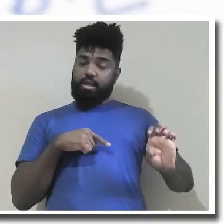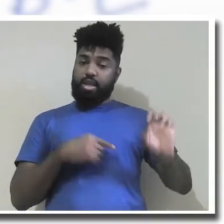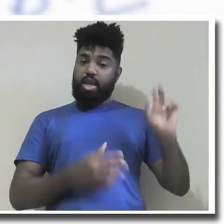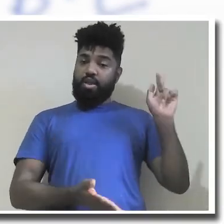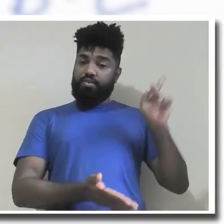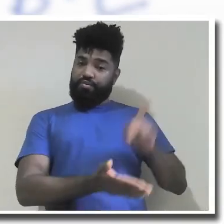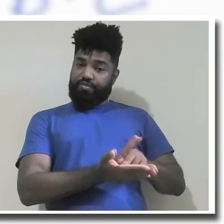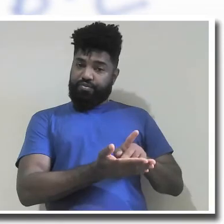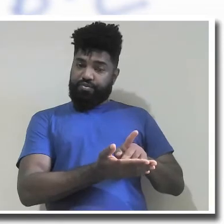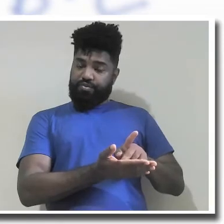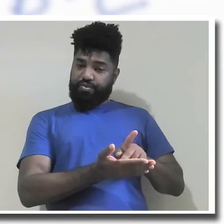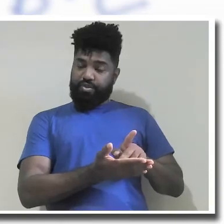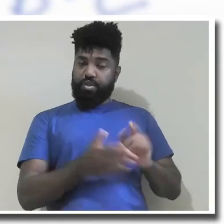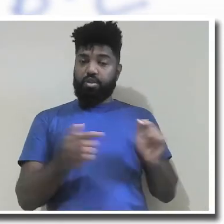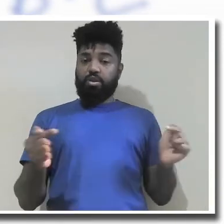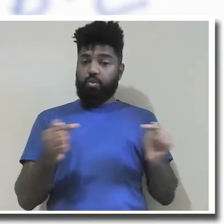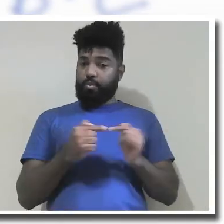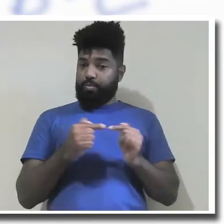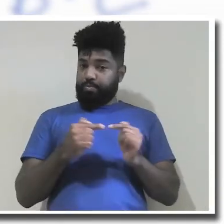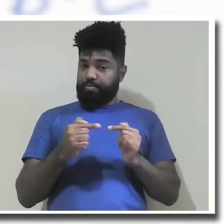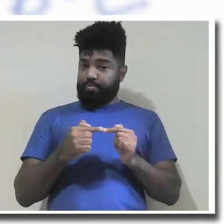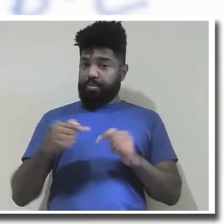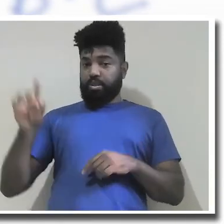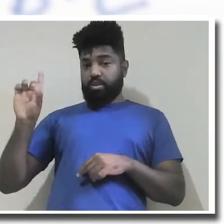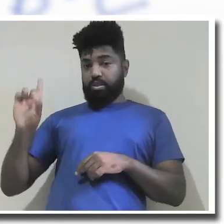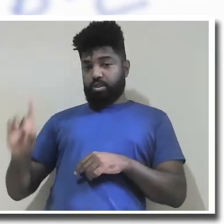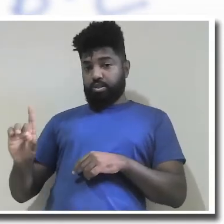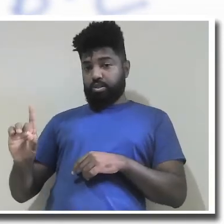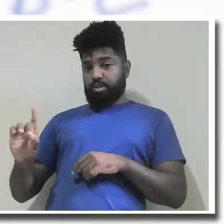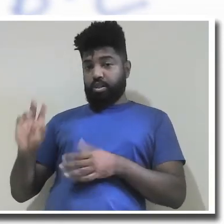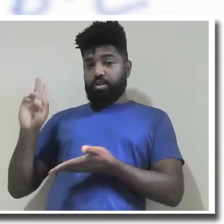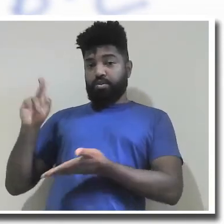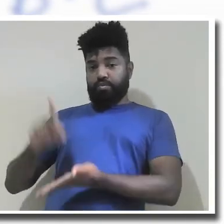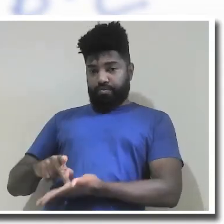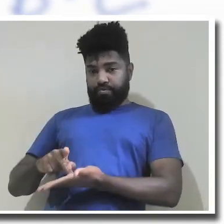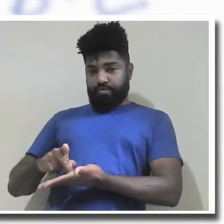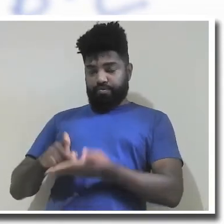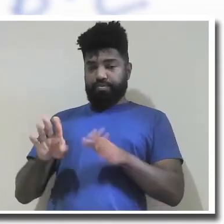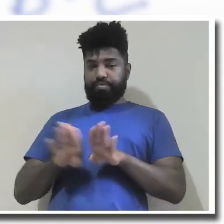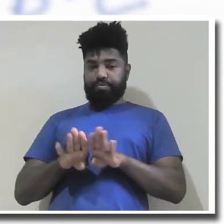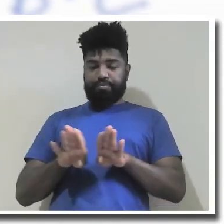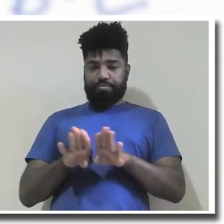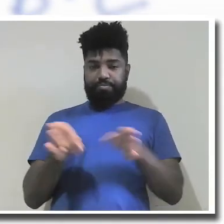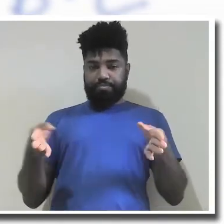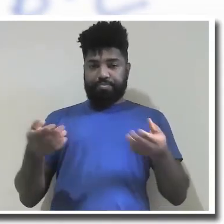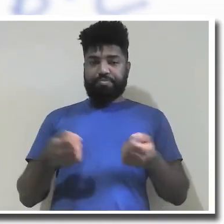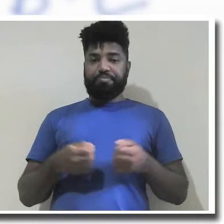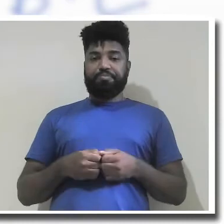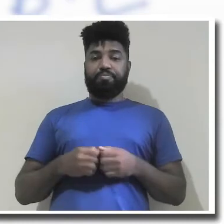implica na direita ser verdadeira. Além disso,